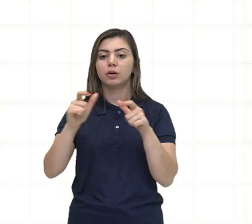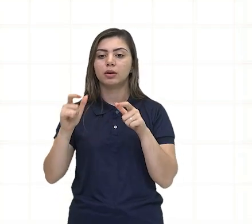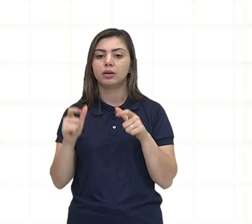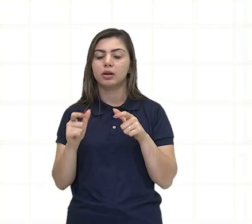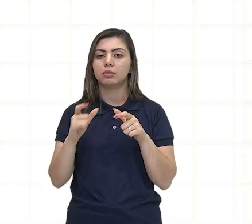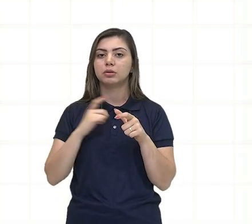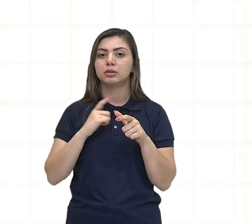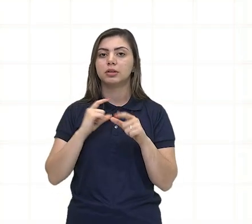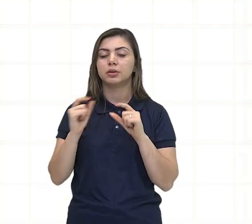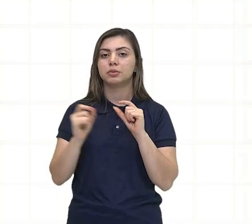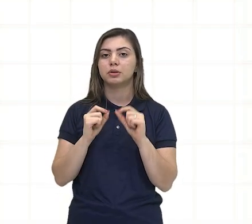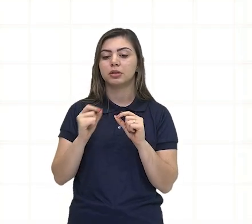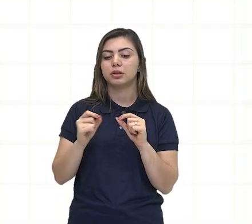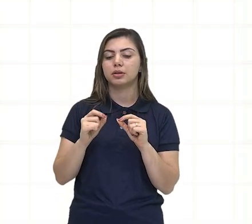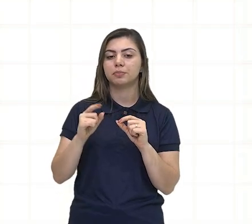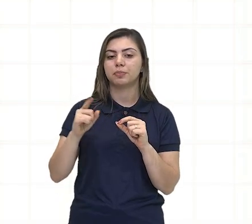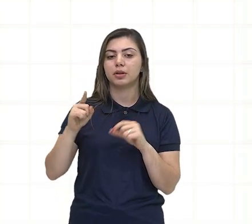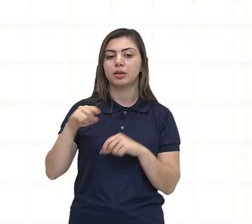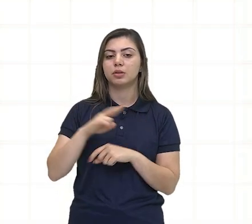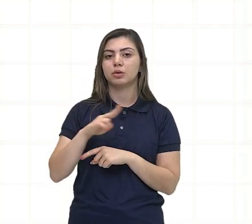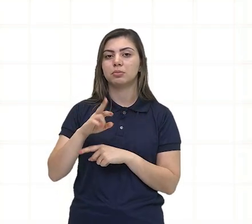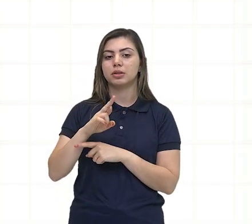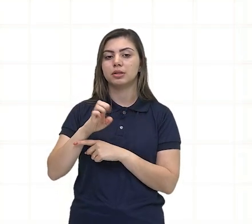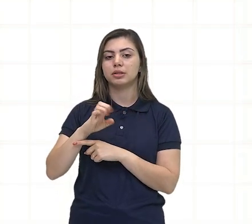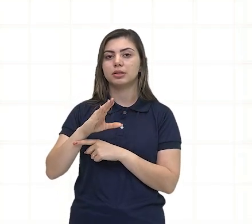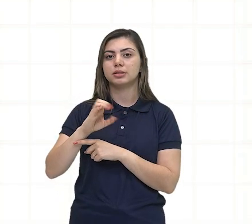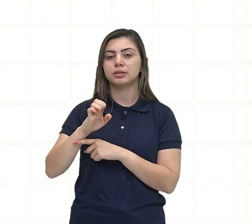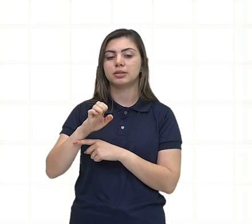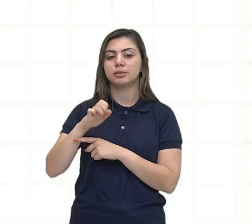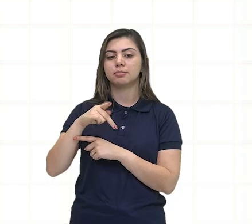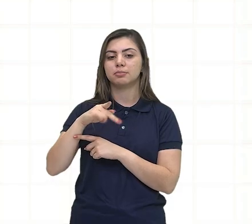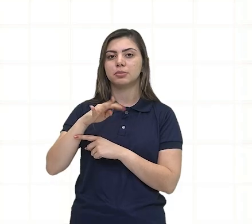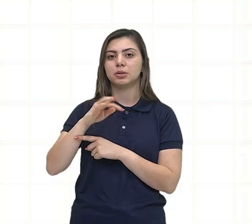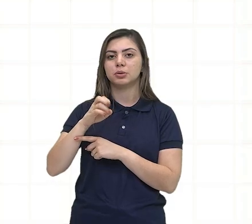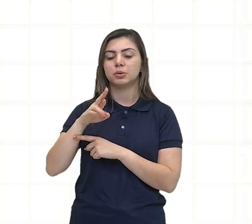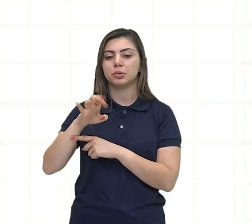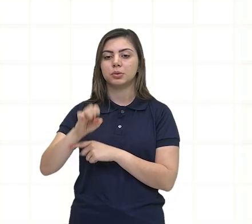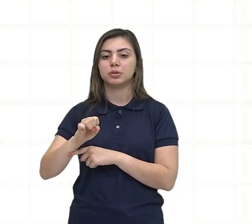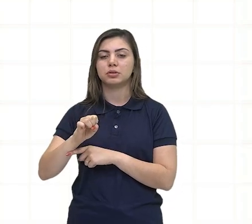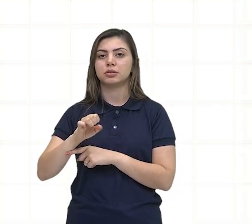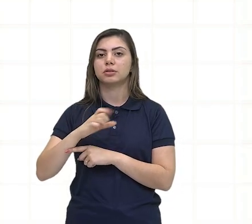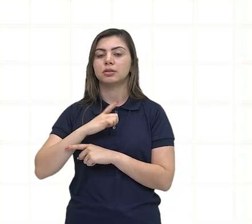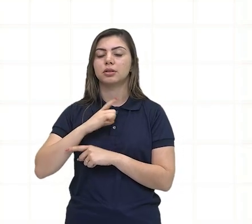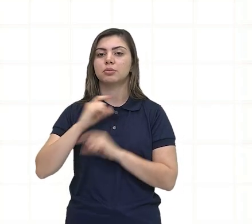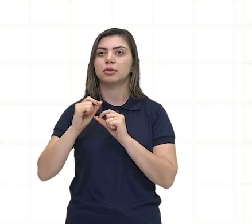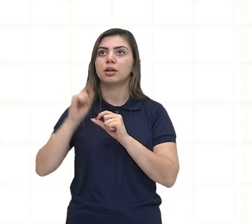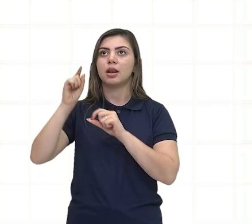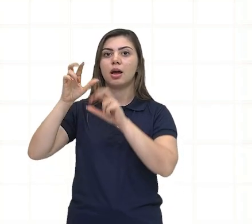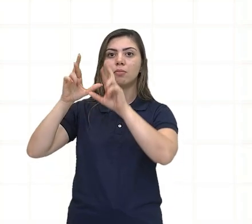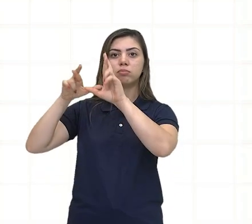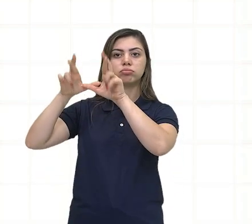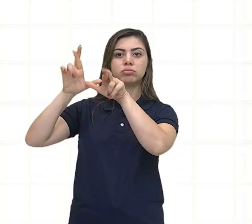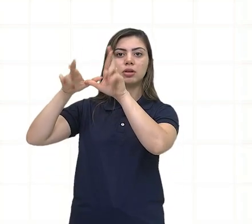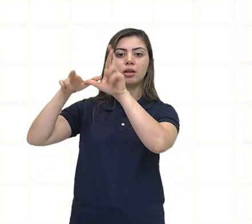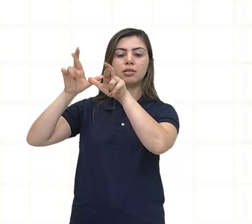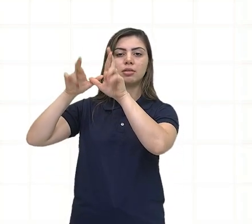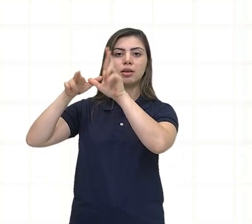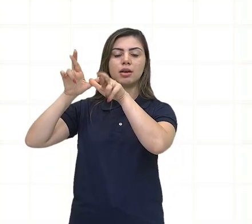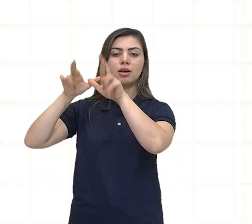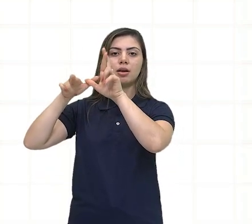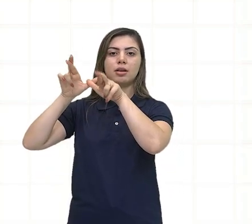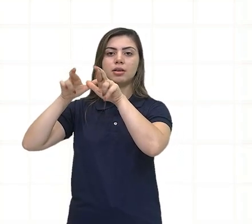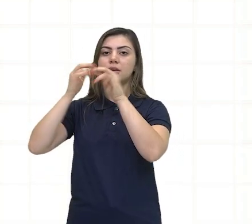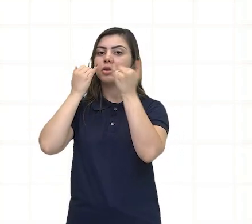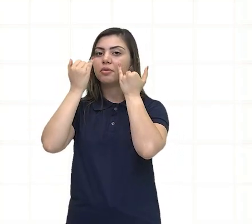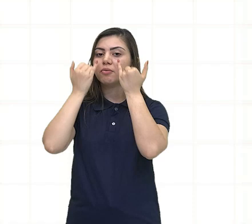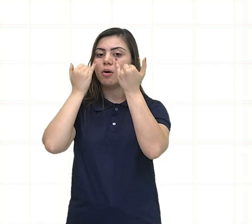vão receber os sinais dos satélites artificiais que estão localizados na órbita da Terra e